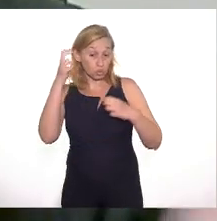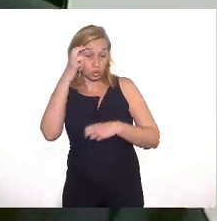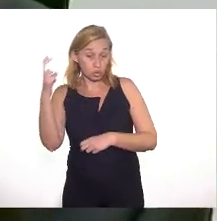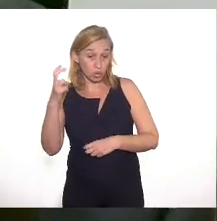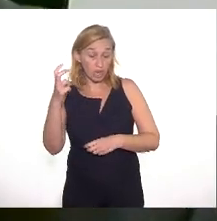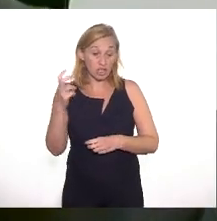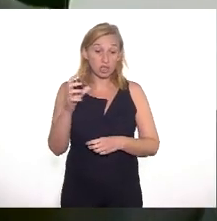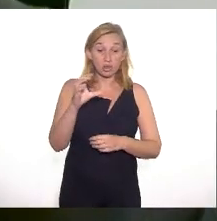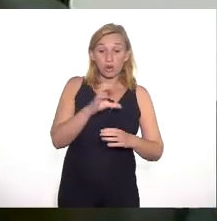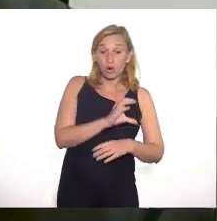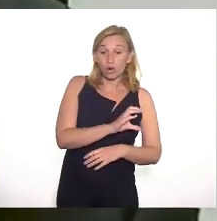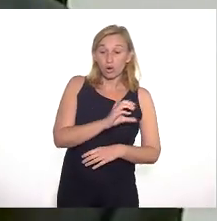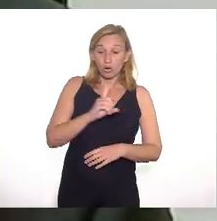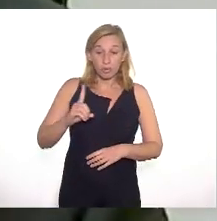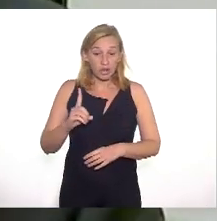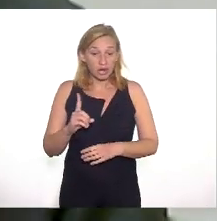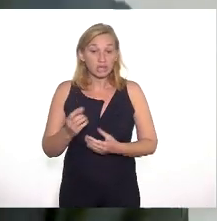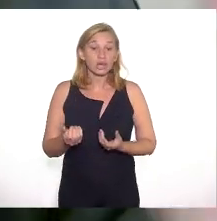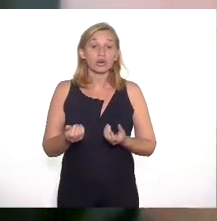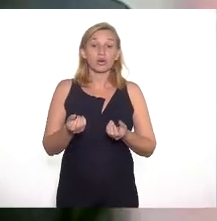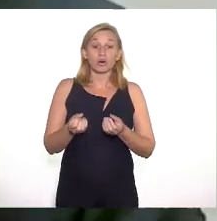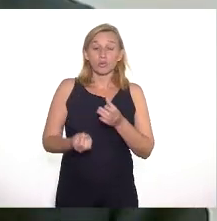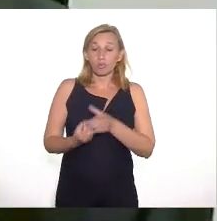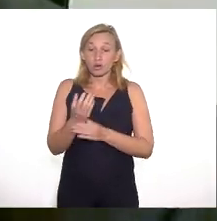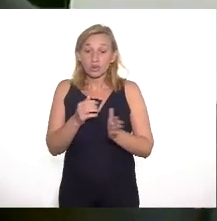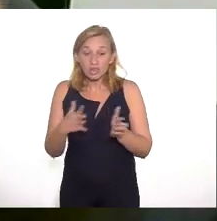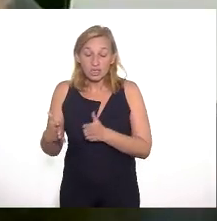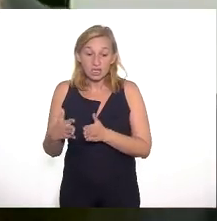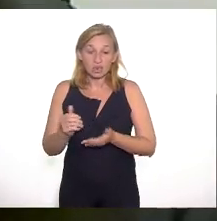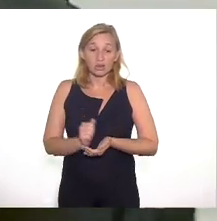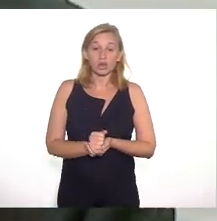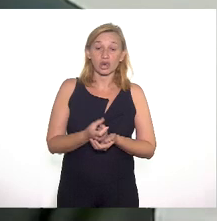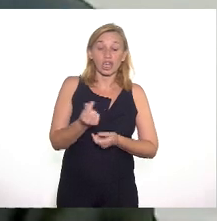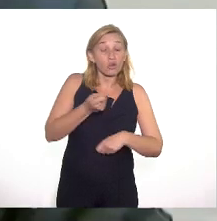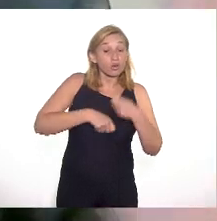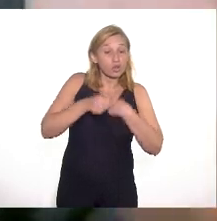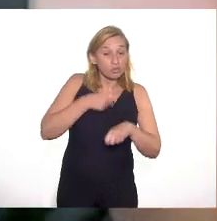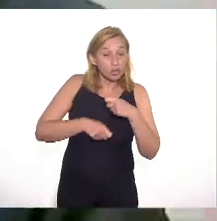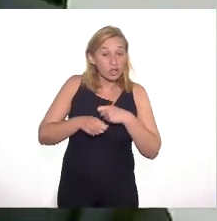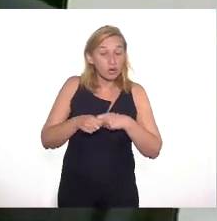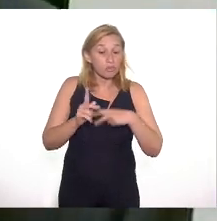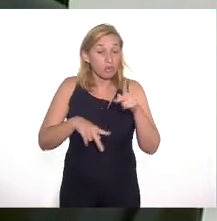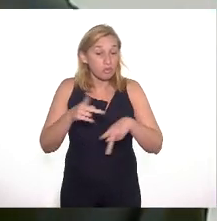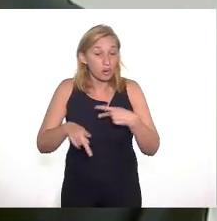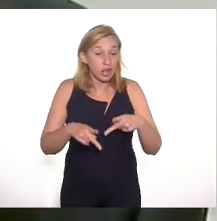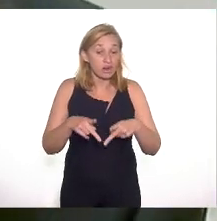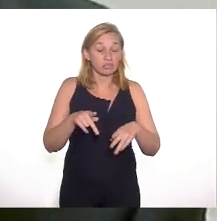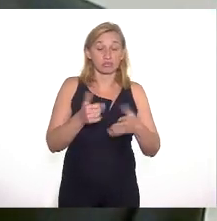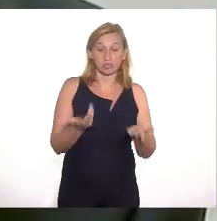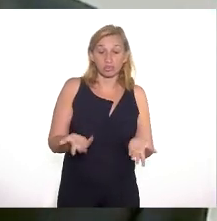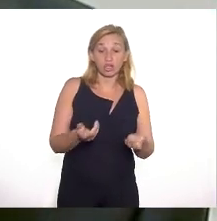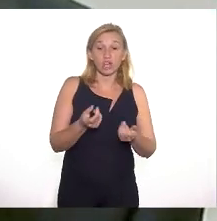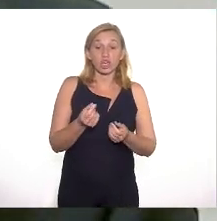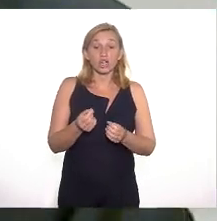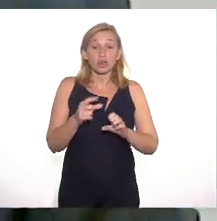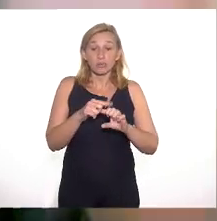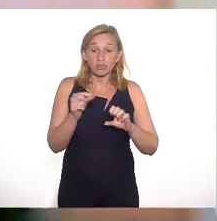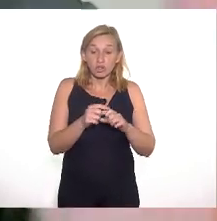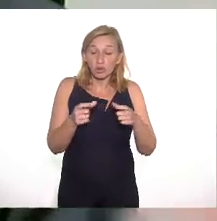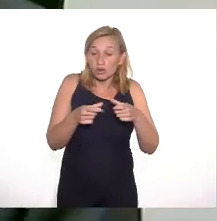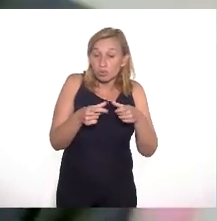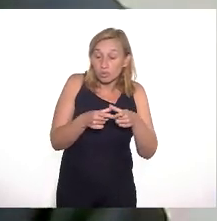cooperativas, associações de pequenos produtores, os empreendimentos de economia popular solidária, as microempresas individuais,